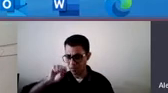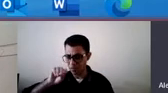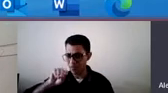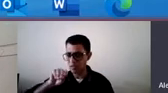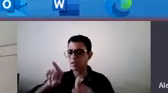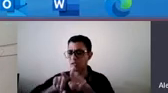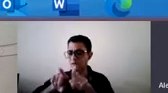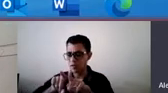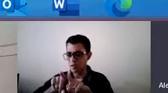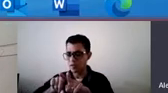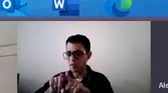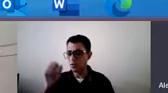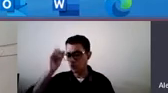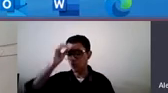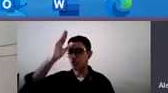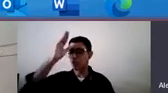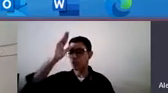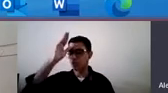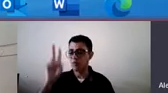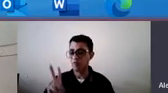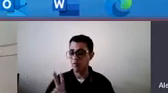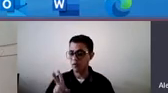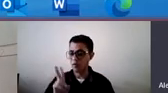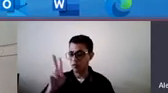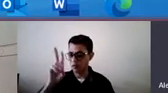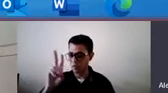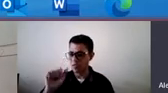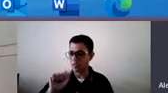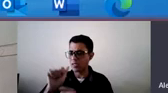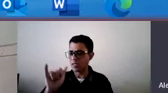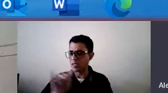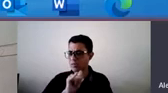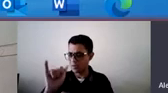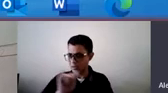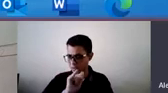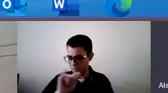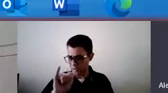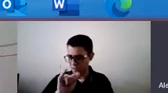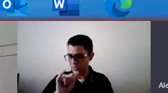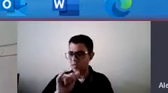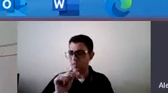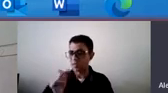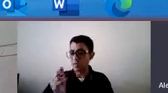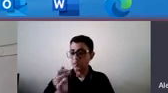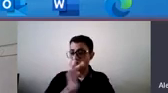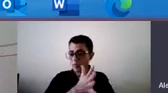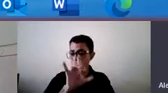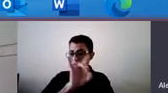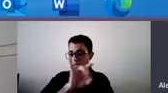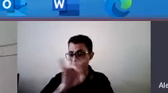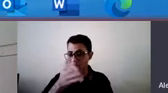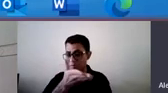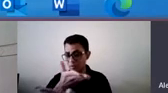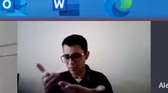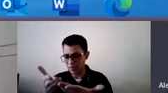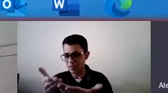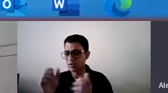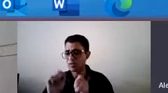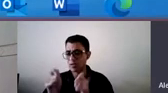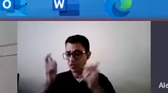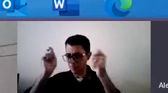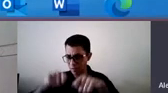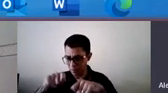ação conhecimentos, valores, habilidades, atitudes e emoções que possam